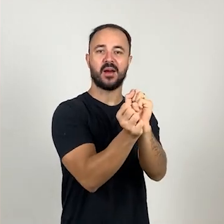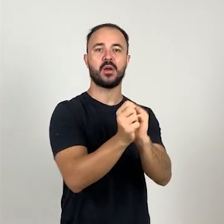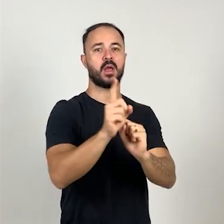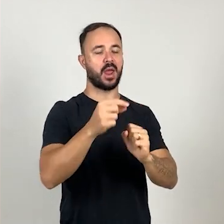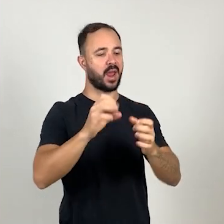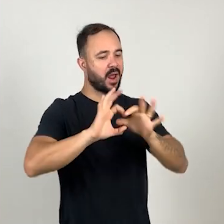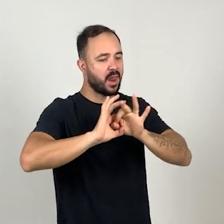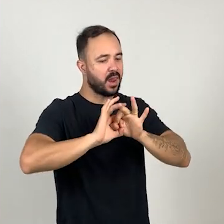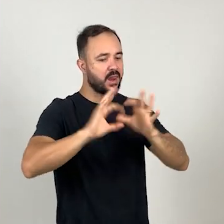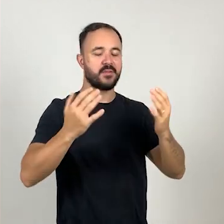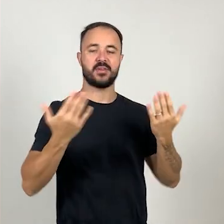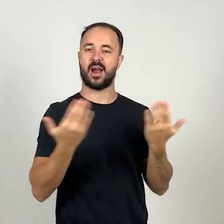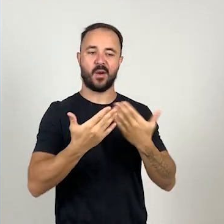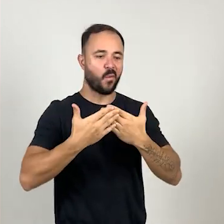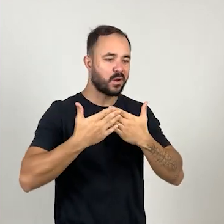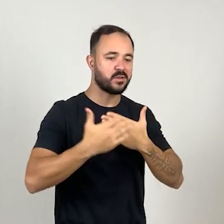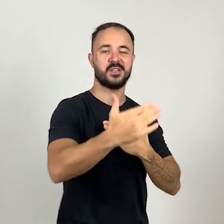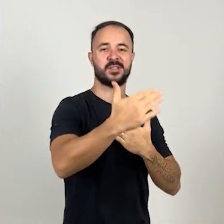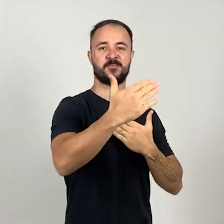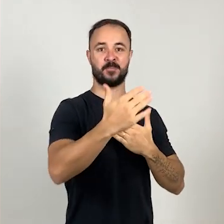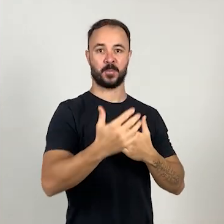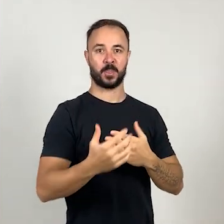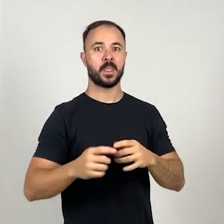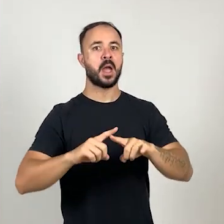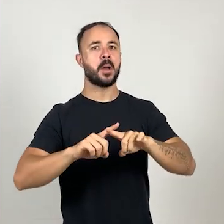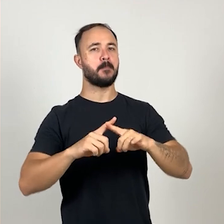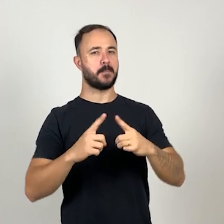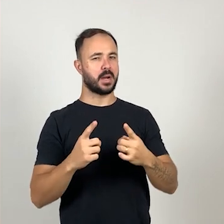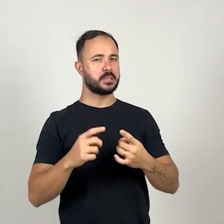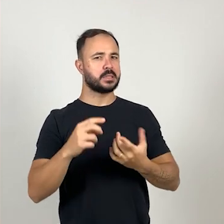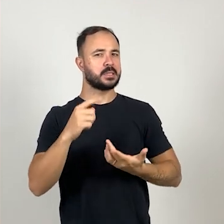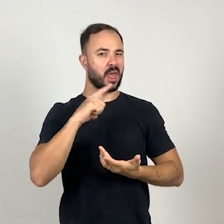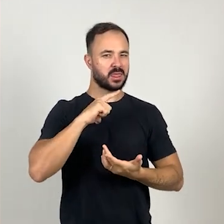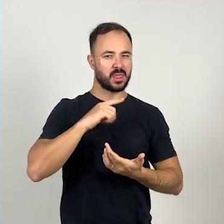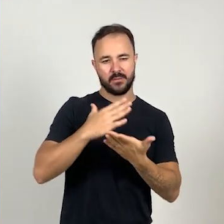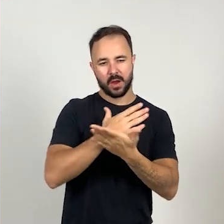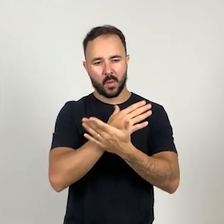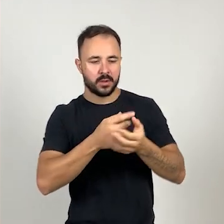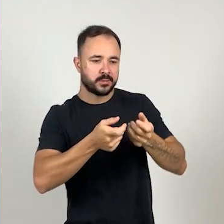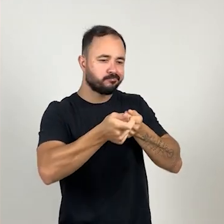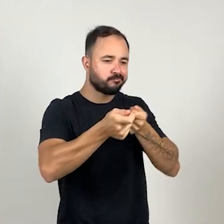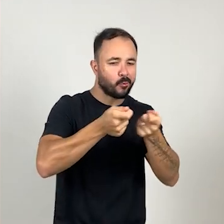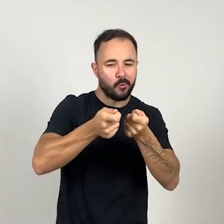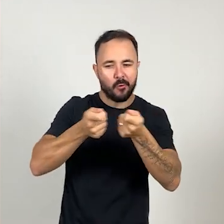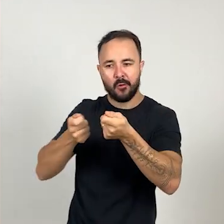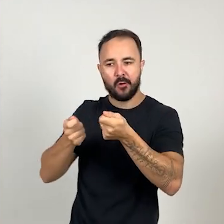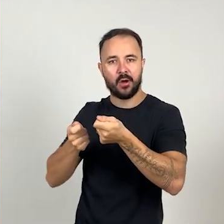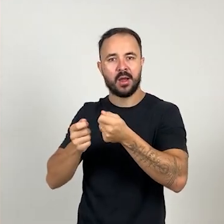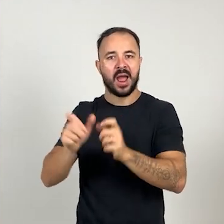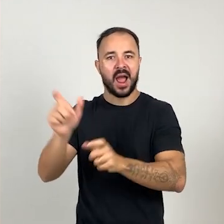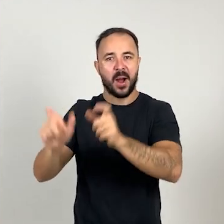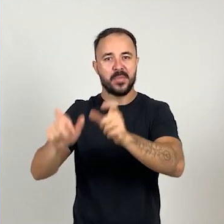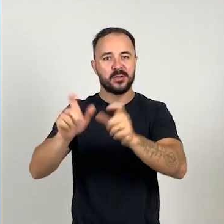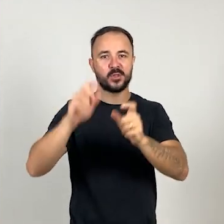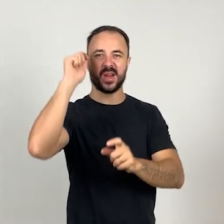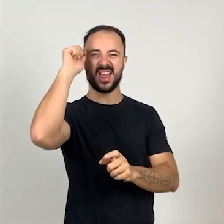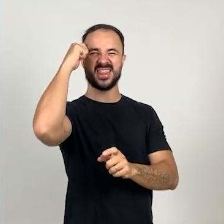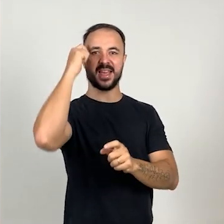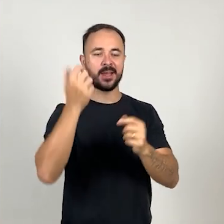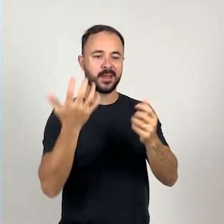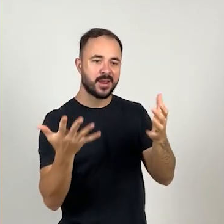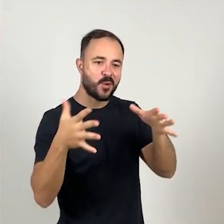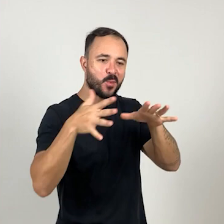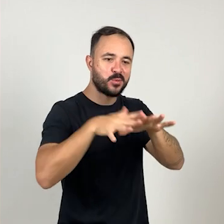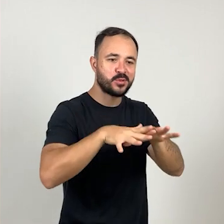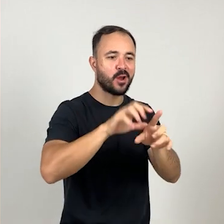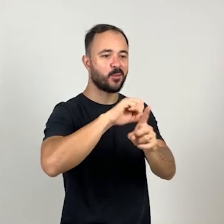No entanto, a abolição não foi acompanhada de medidas efetivas para a integração social e econômica dessas